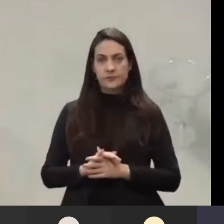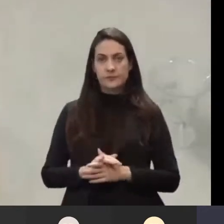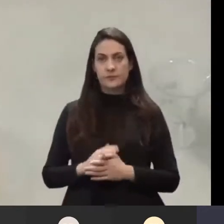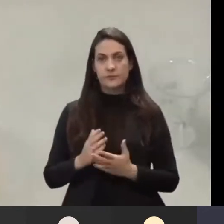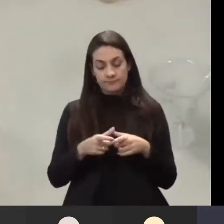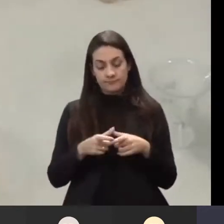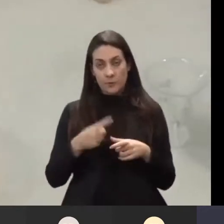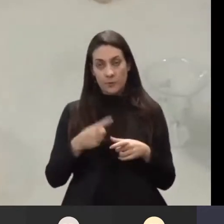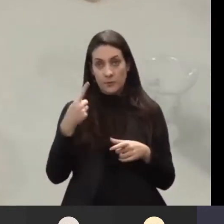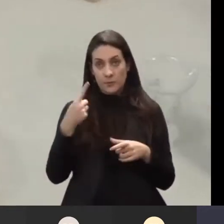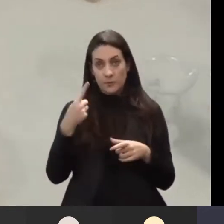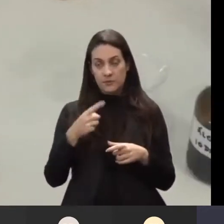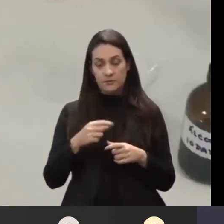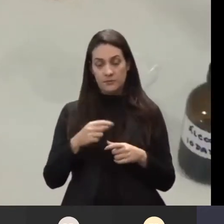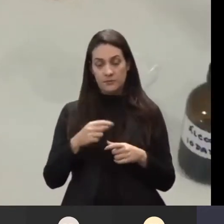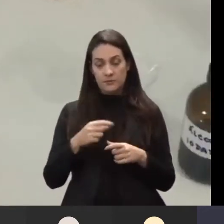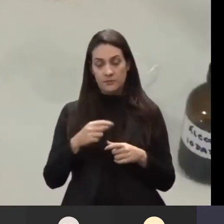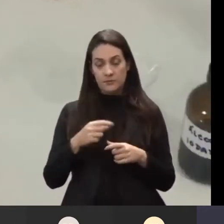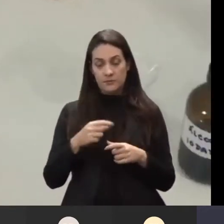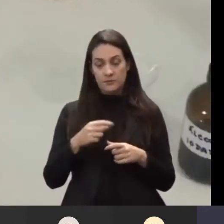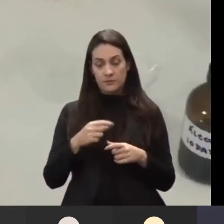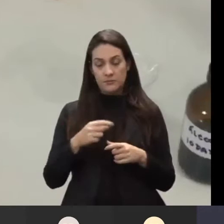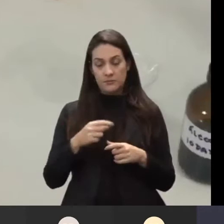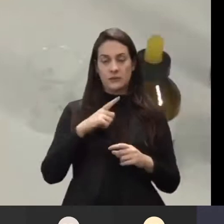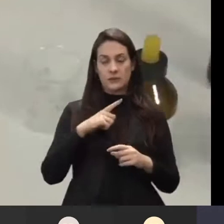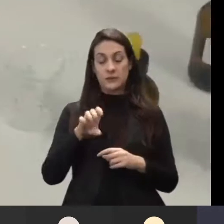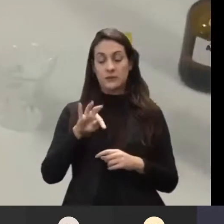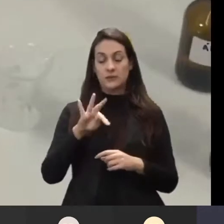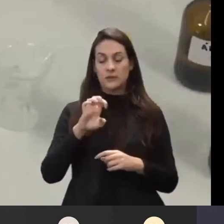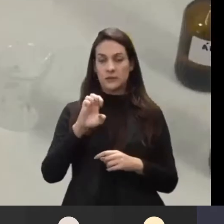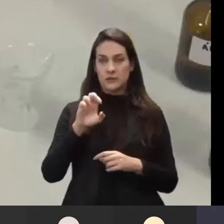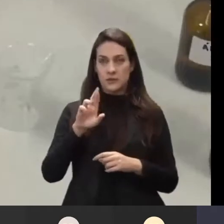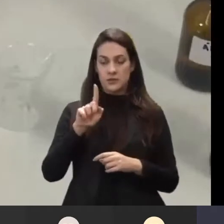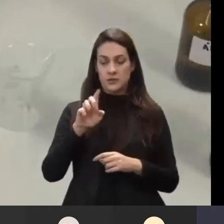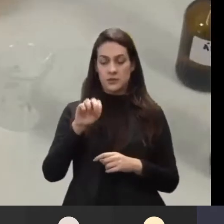nosso primeiro disquinho impregnado com detergente.